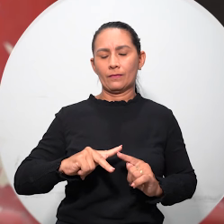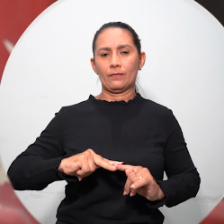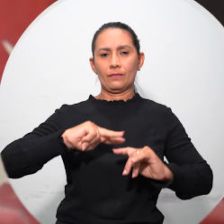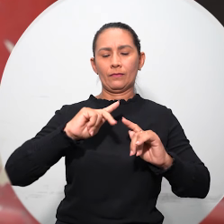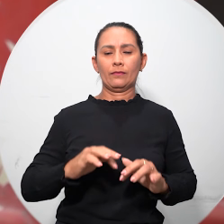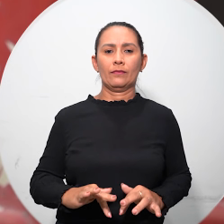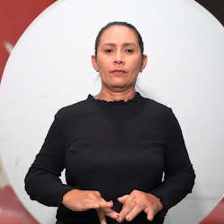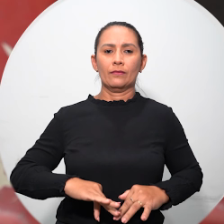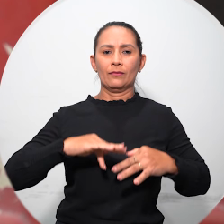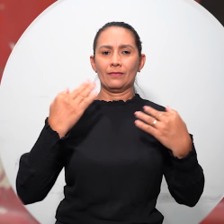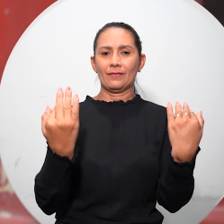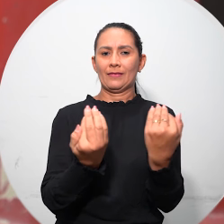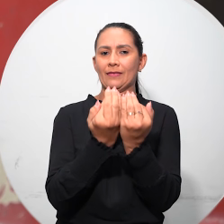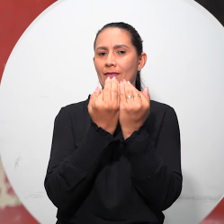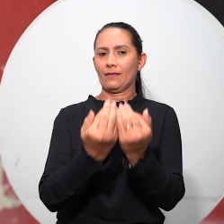né?